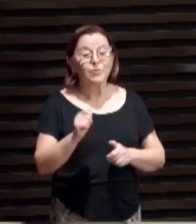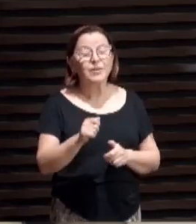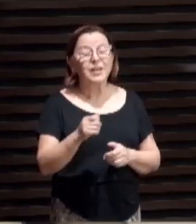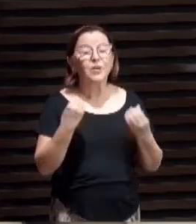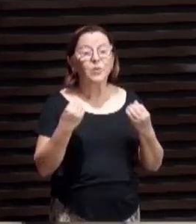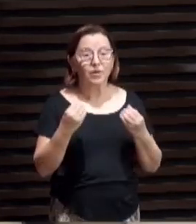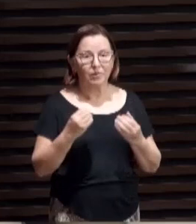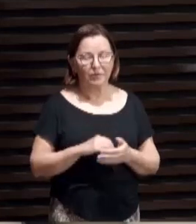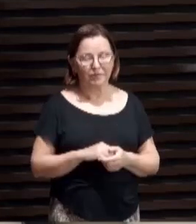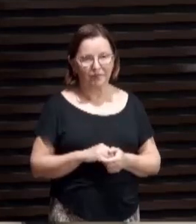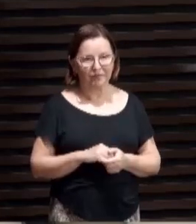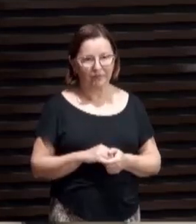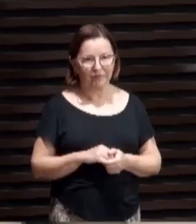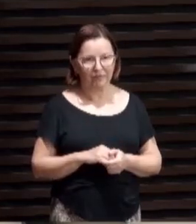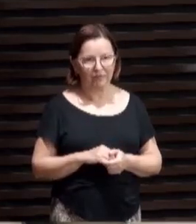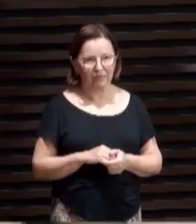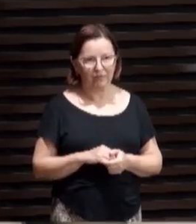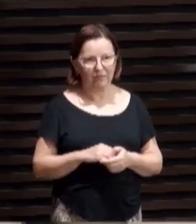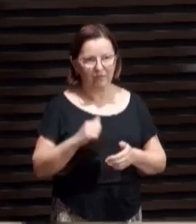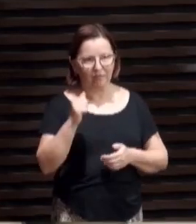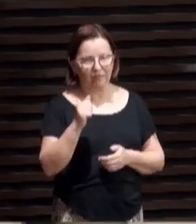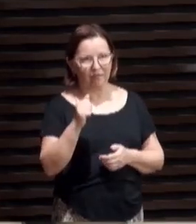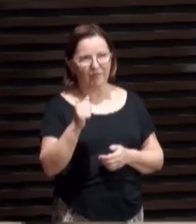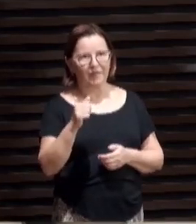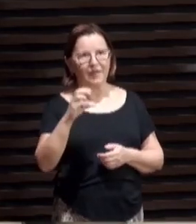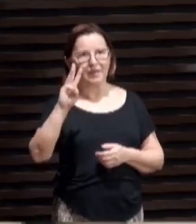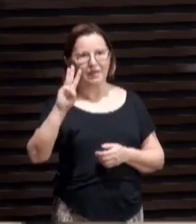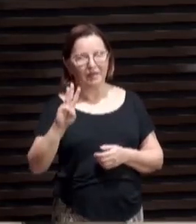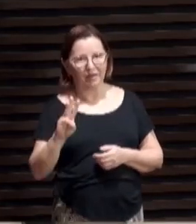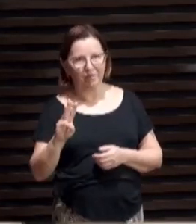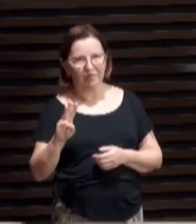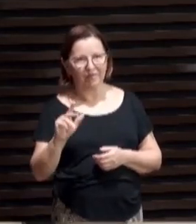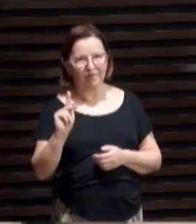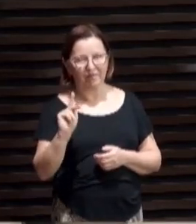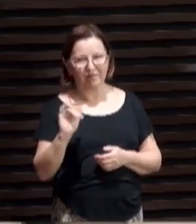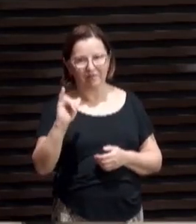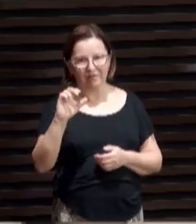A W. Pink é um desses teólogos que a gente...